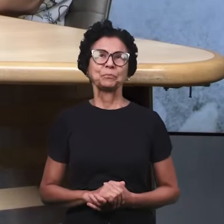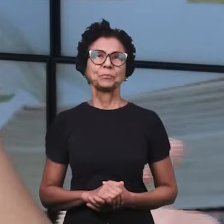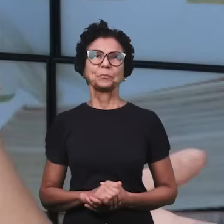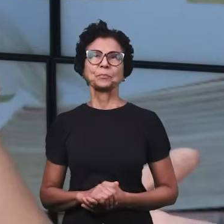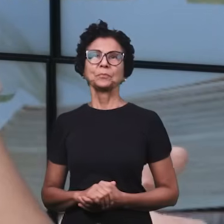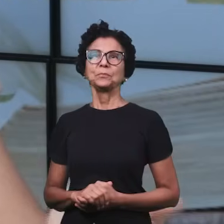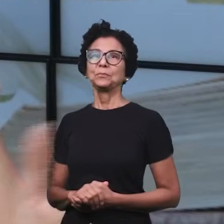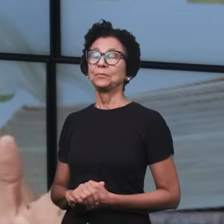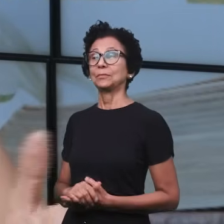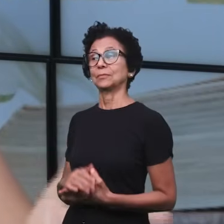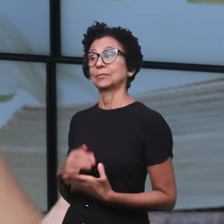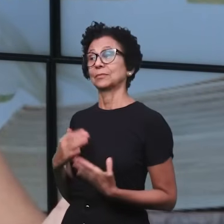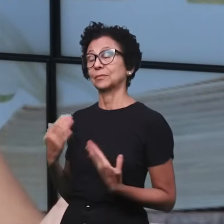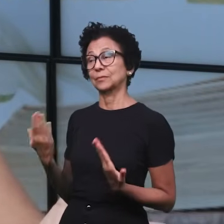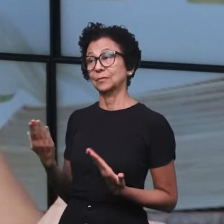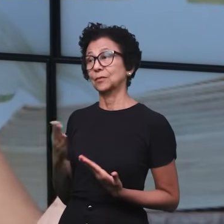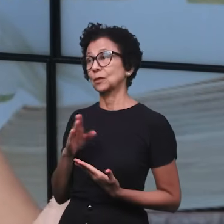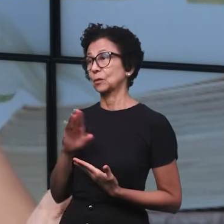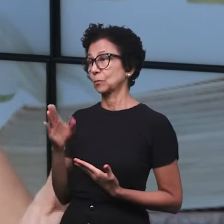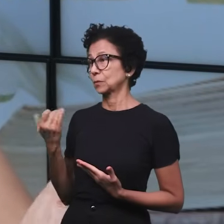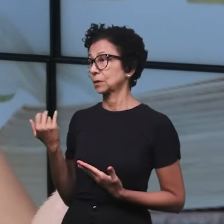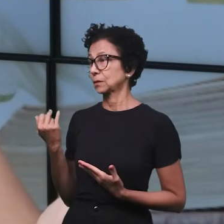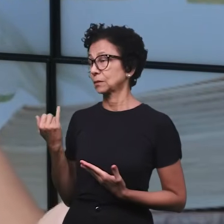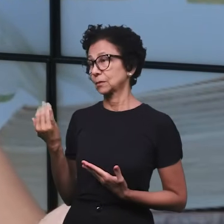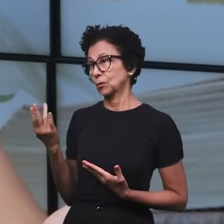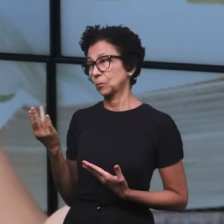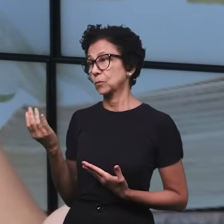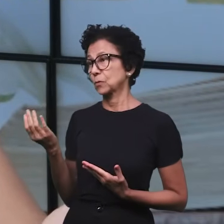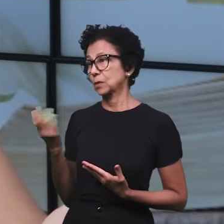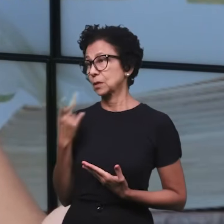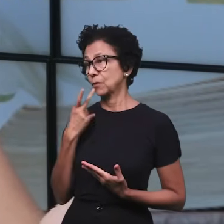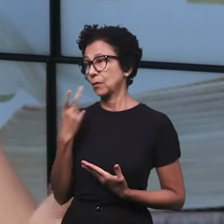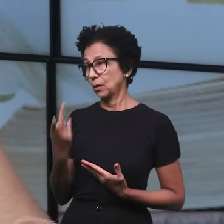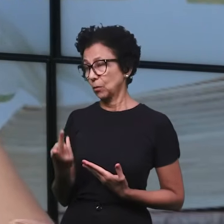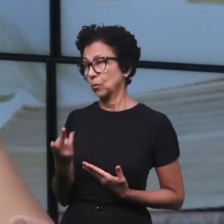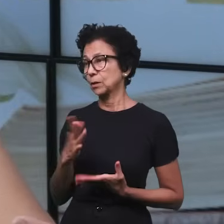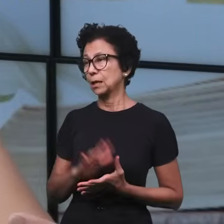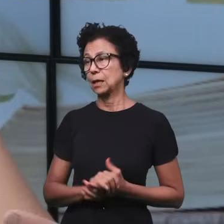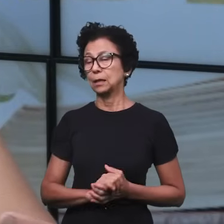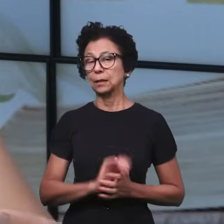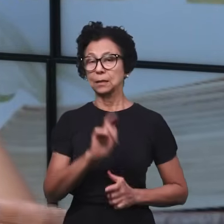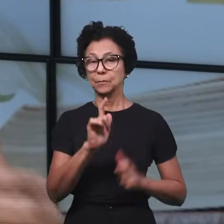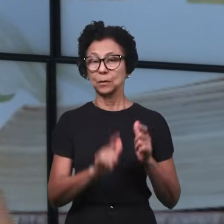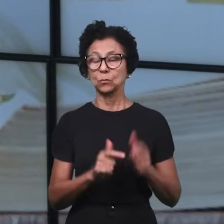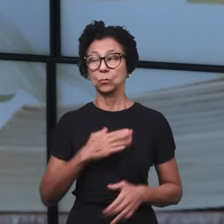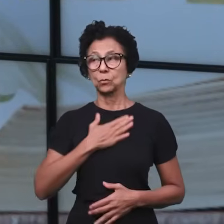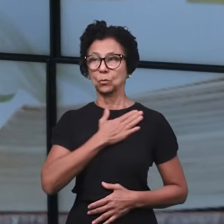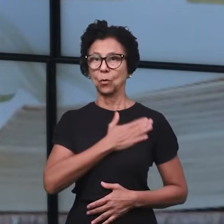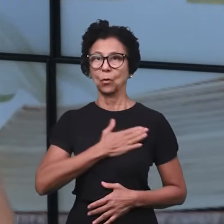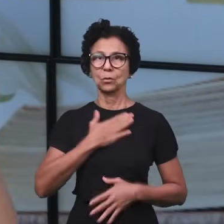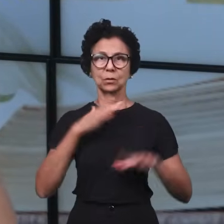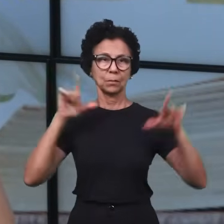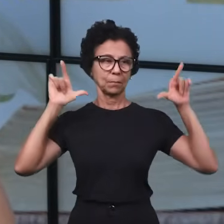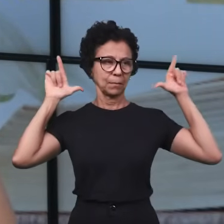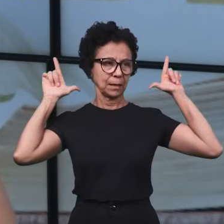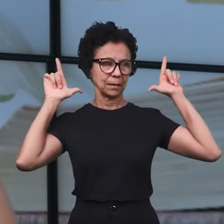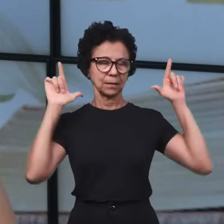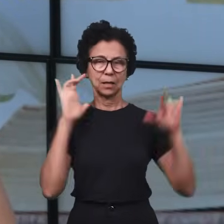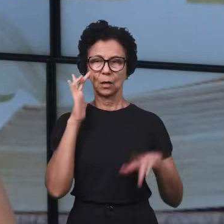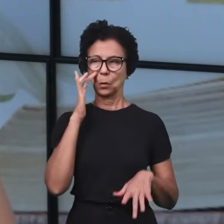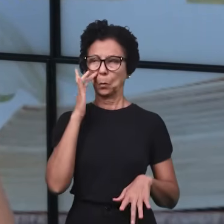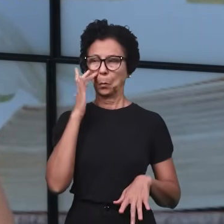a palavra que você falou que está em voga hoje, que é ostentação, o que nós vemos?